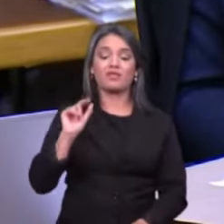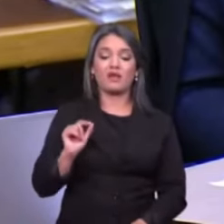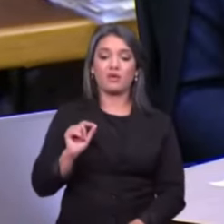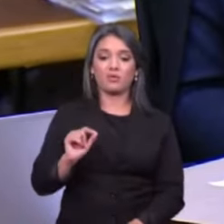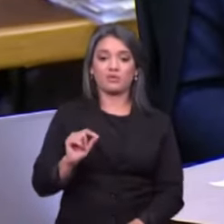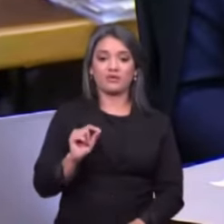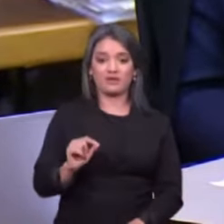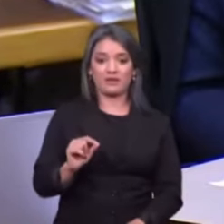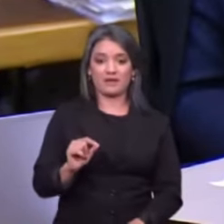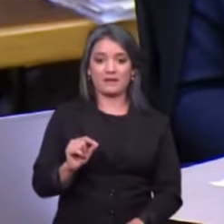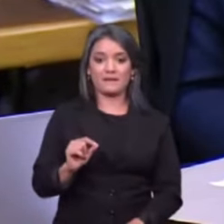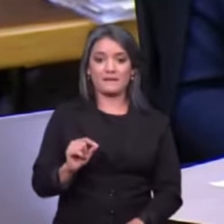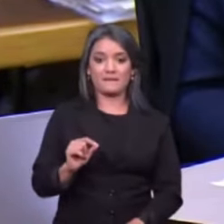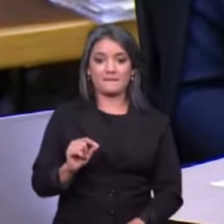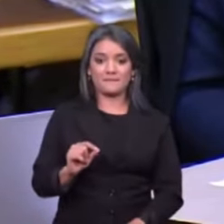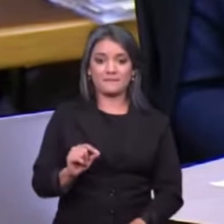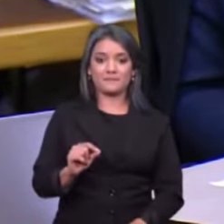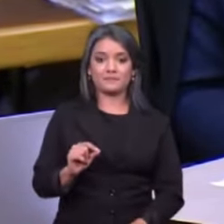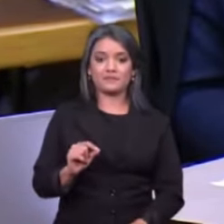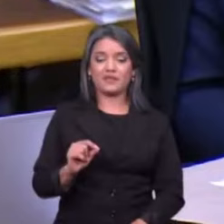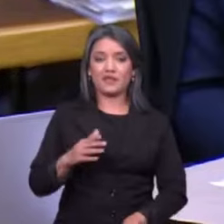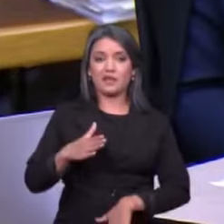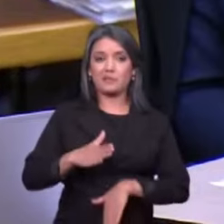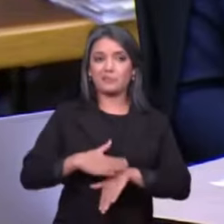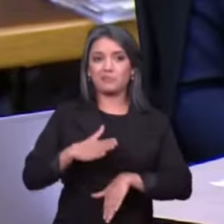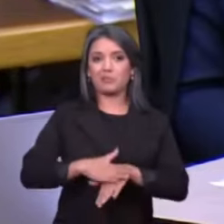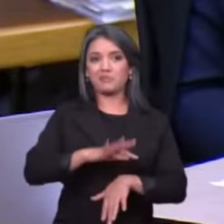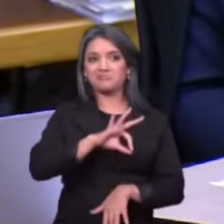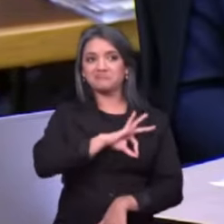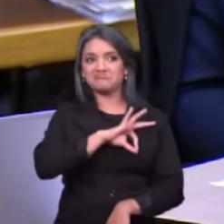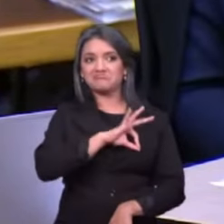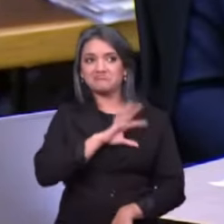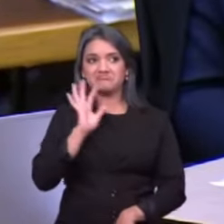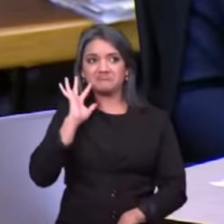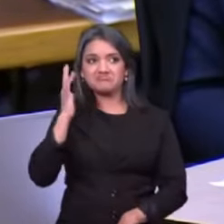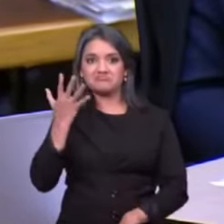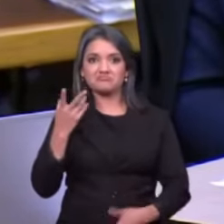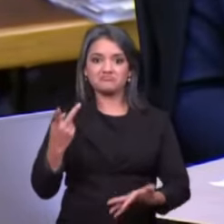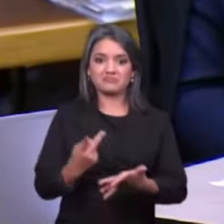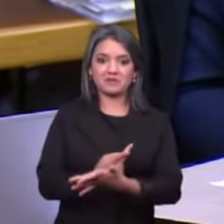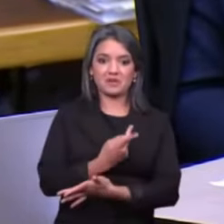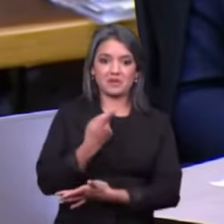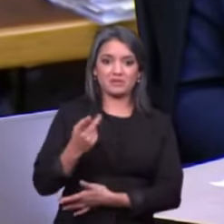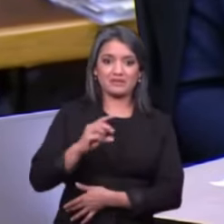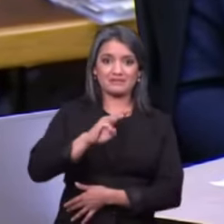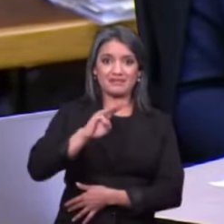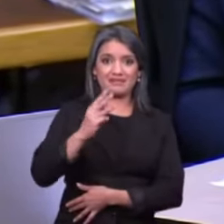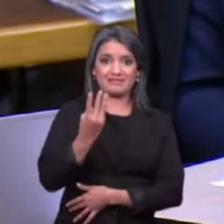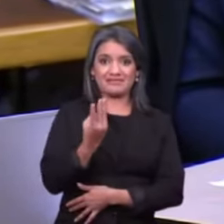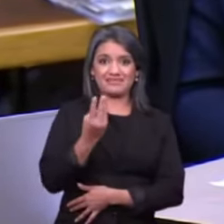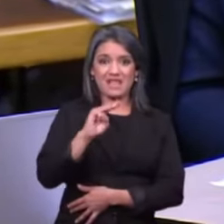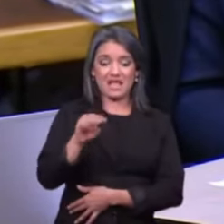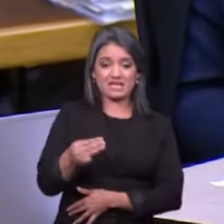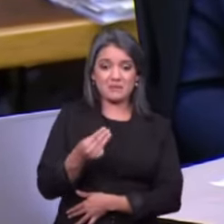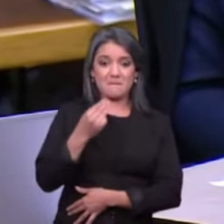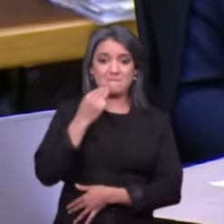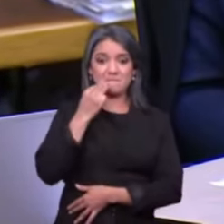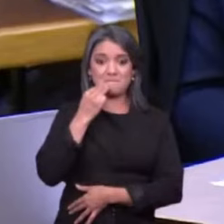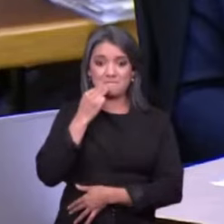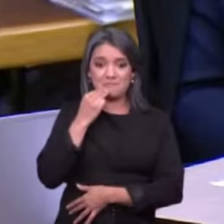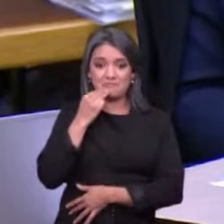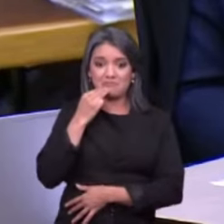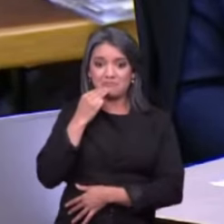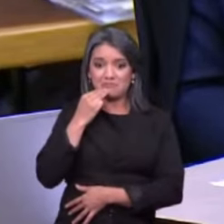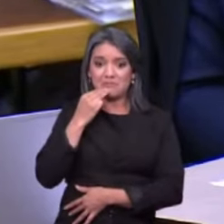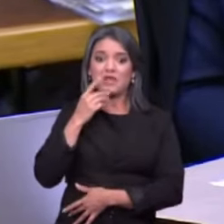a diferenciação que ocorre, e os mais de 3 milhões de flagrantes que eu mapeei com o pessoal